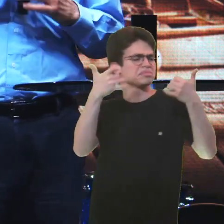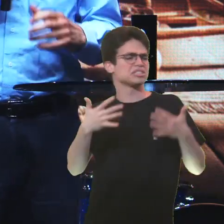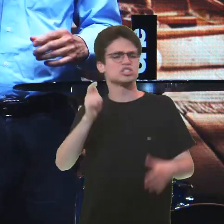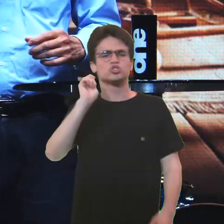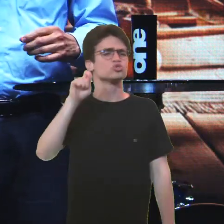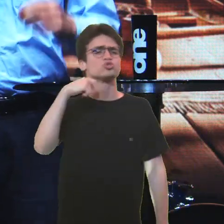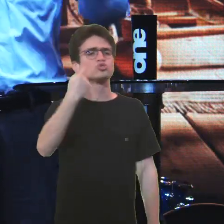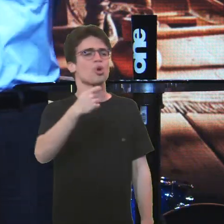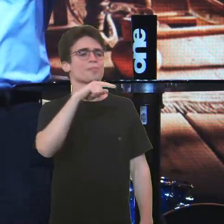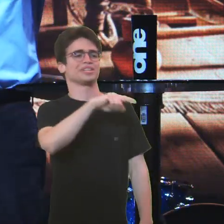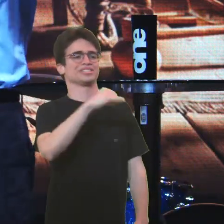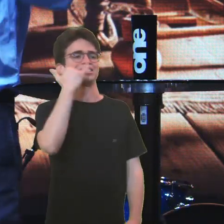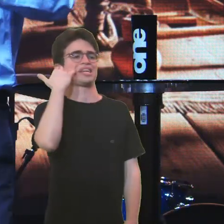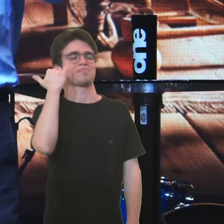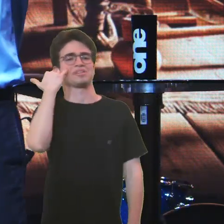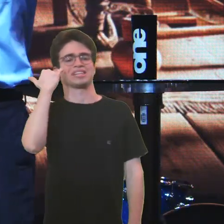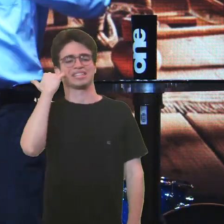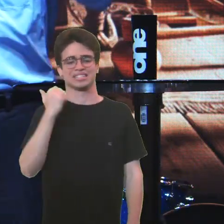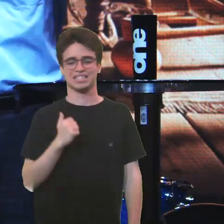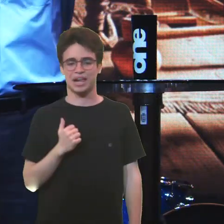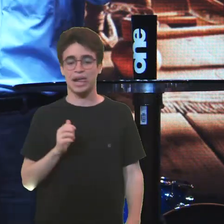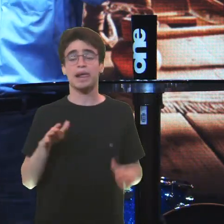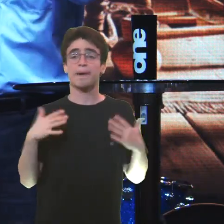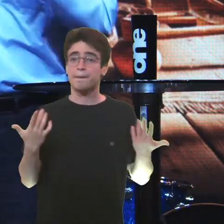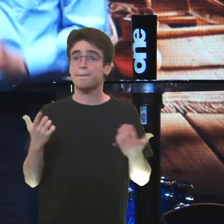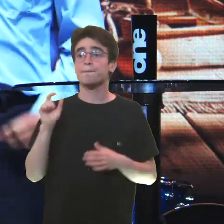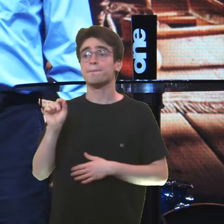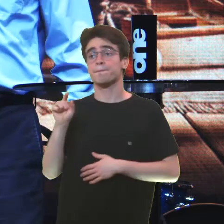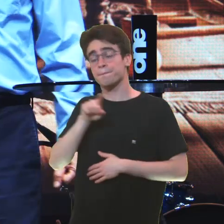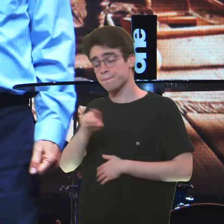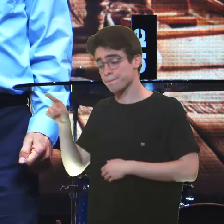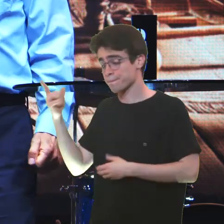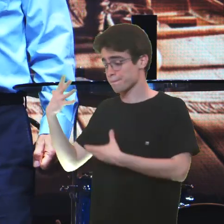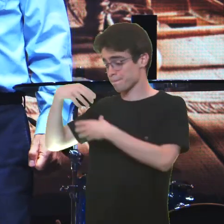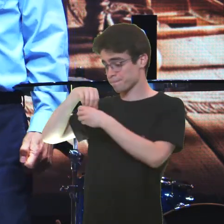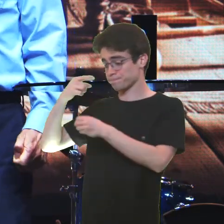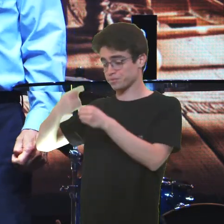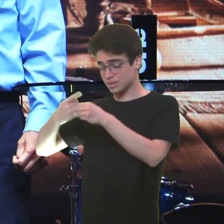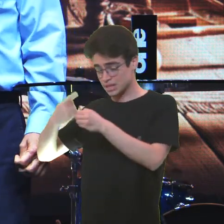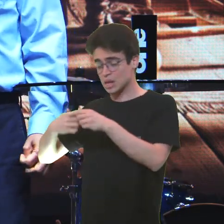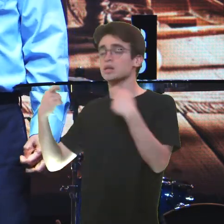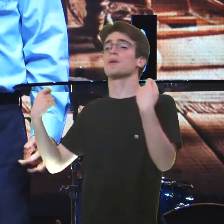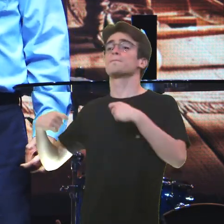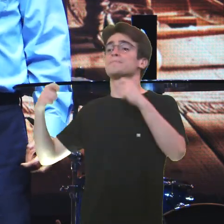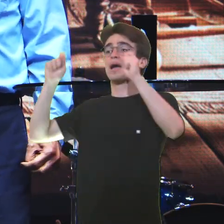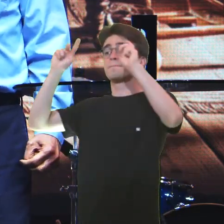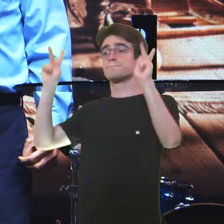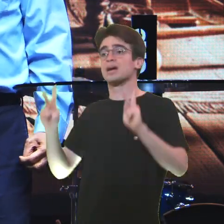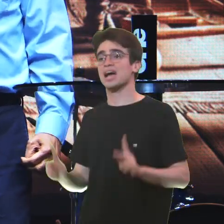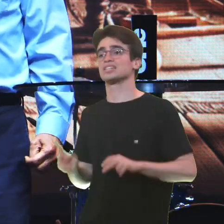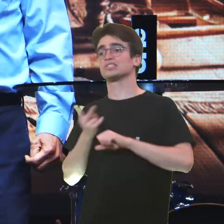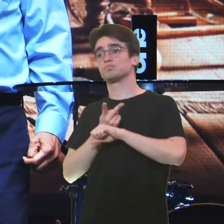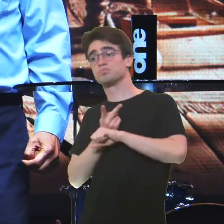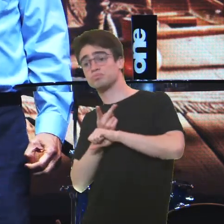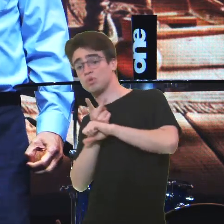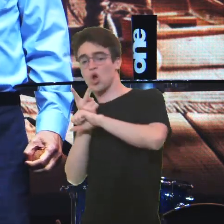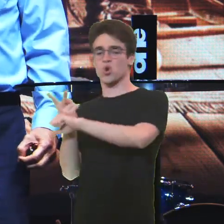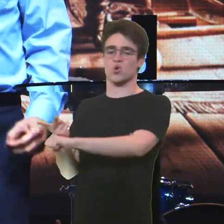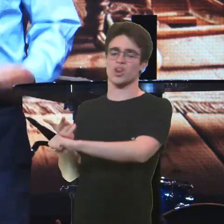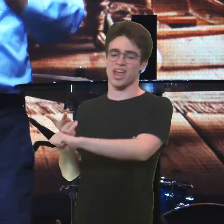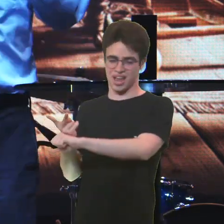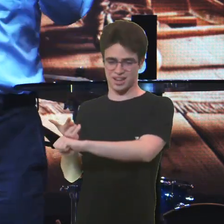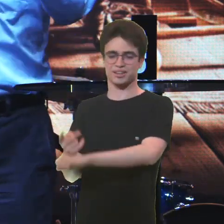sobre Jeremias. y le dice que deben procurar la paz de la E ciudad. ele diz que vocês devem procurar a paz da